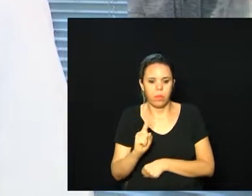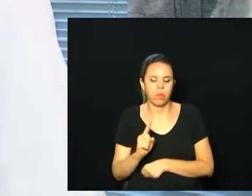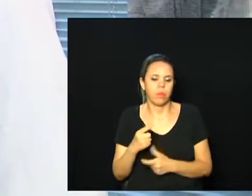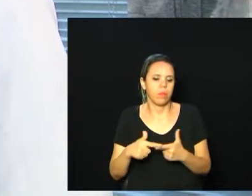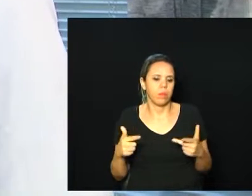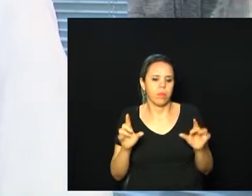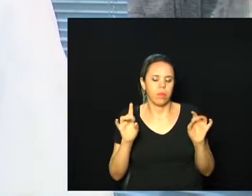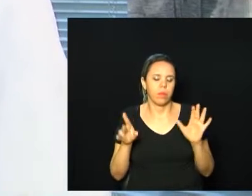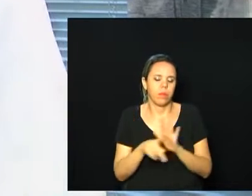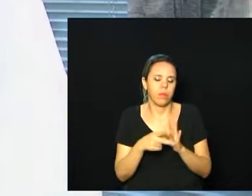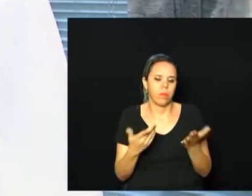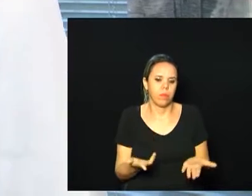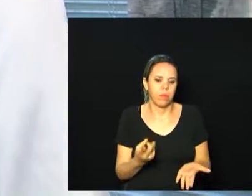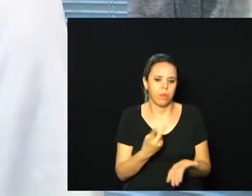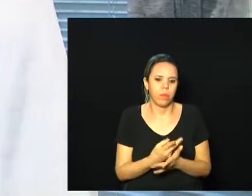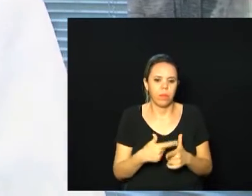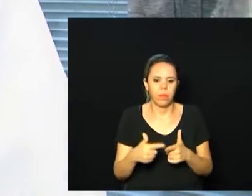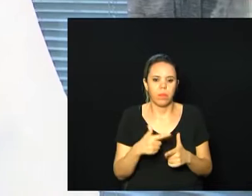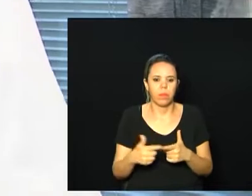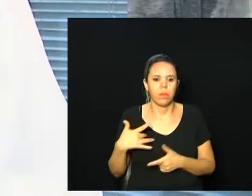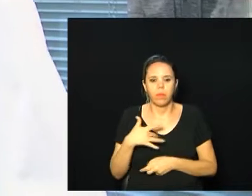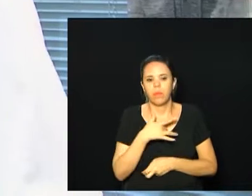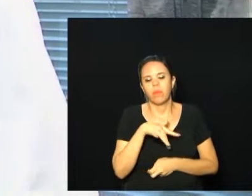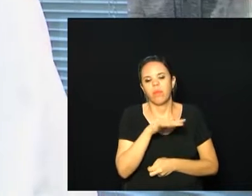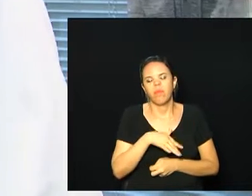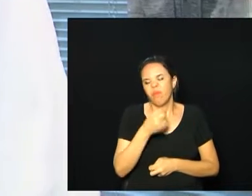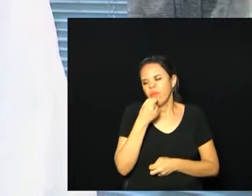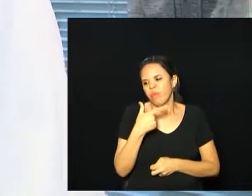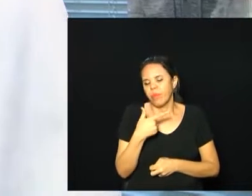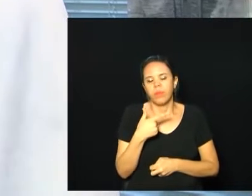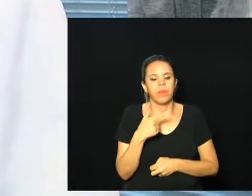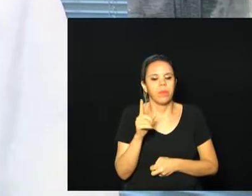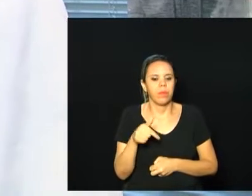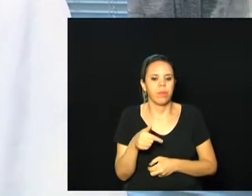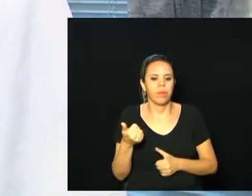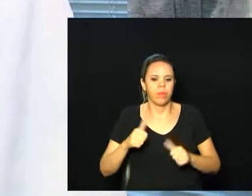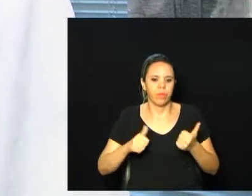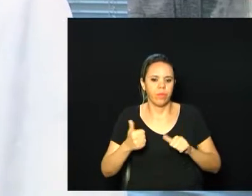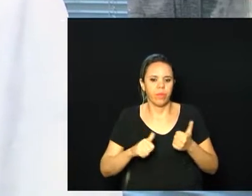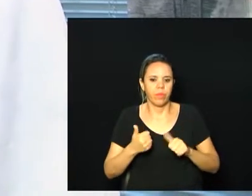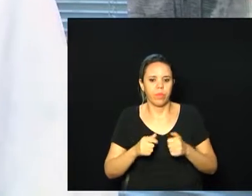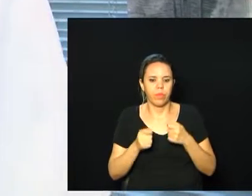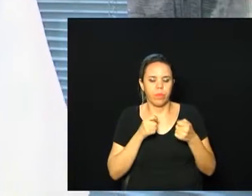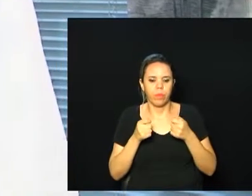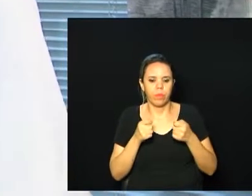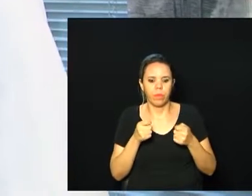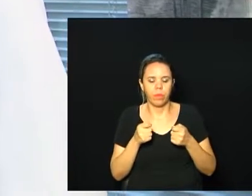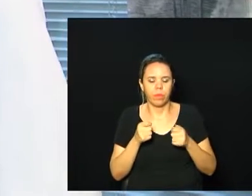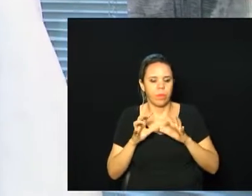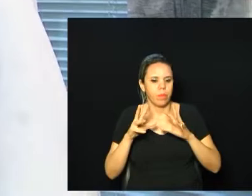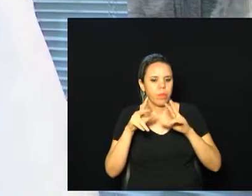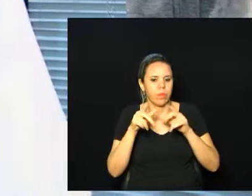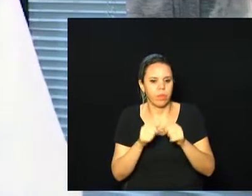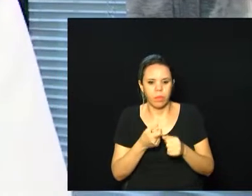situações específicas, mesmo de problemas de saúde, de medicações, vão ser avaliadas na entrevista, né? Nem todos